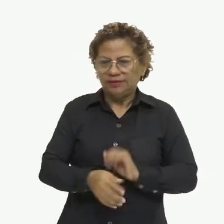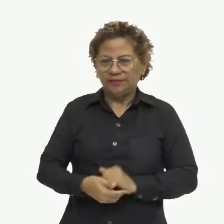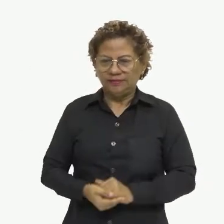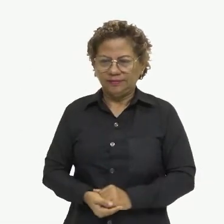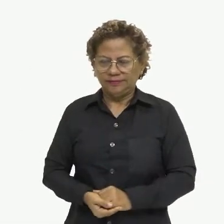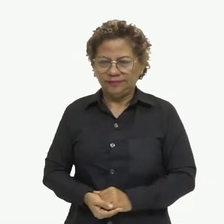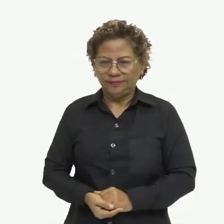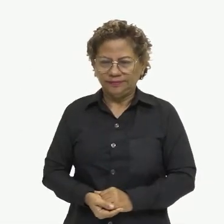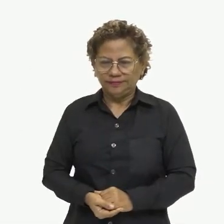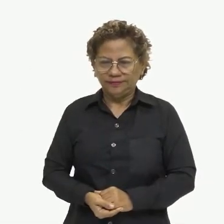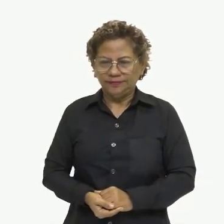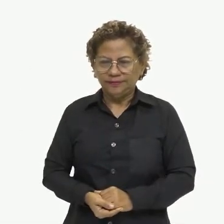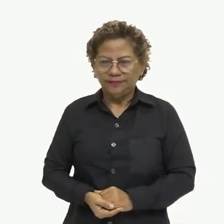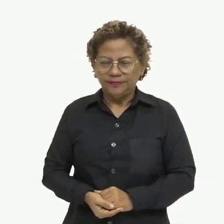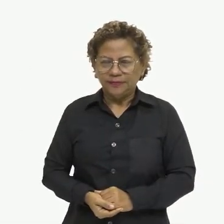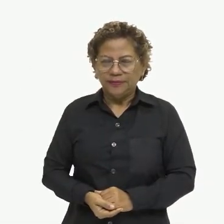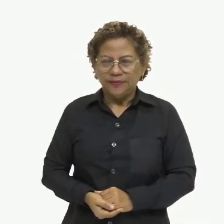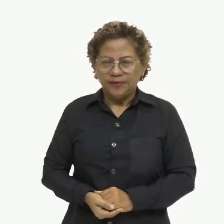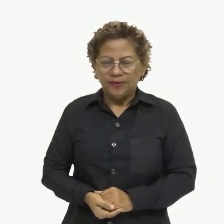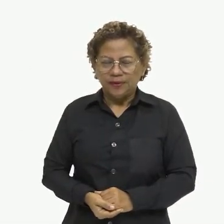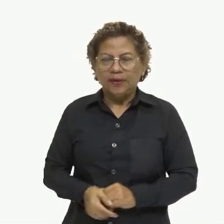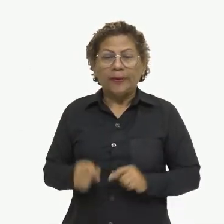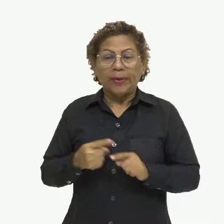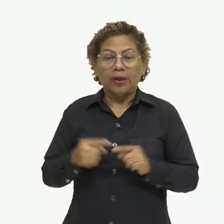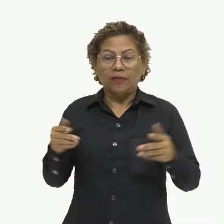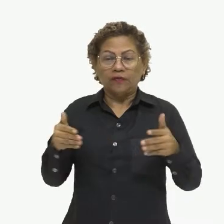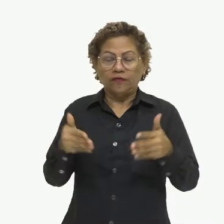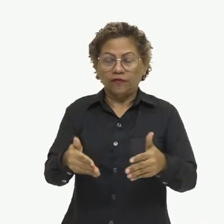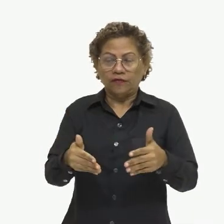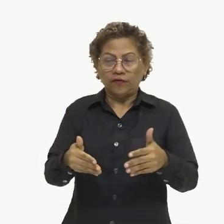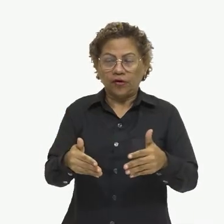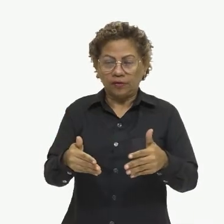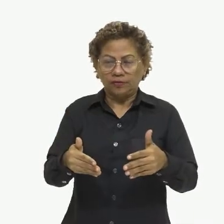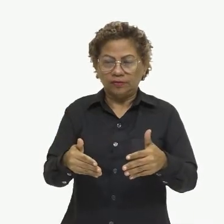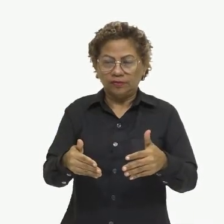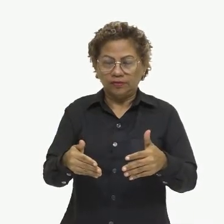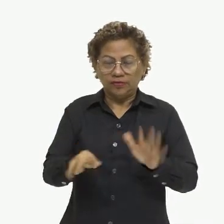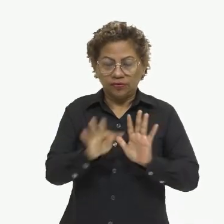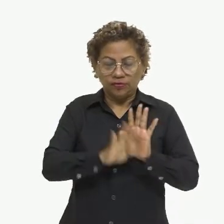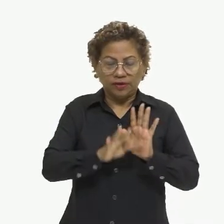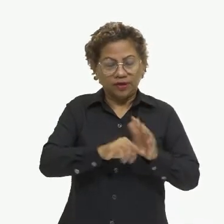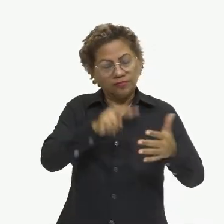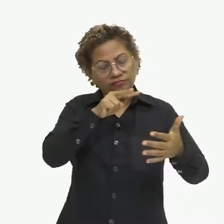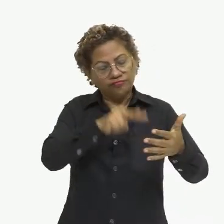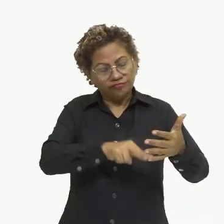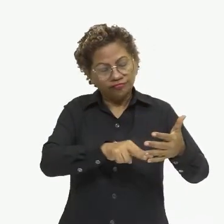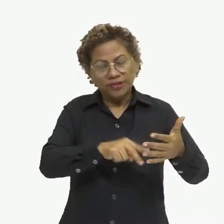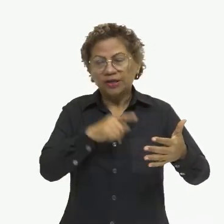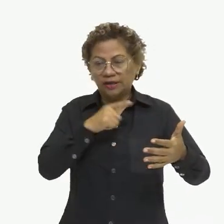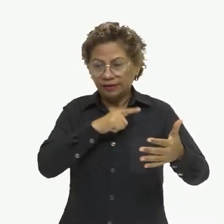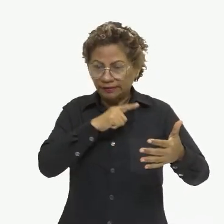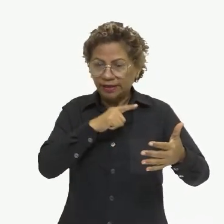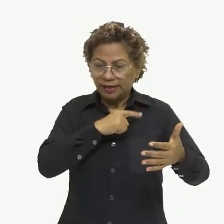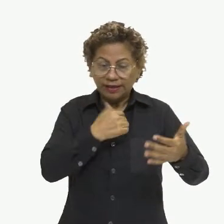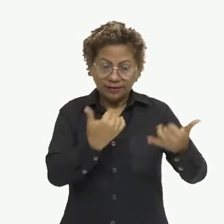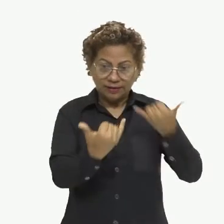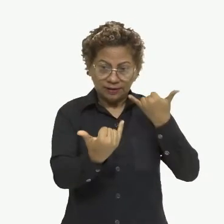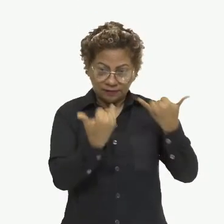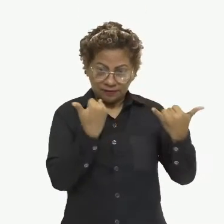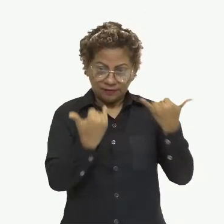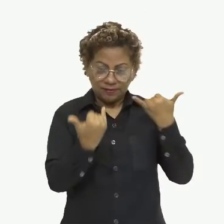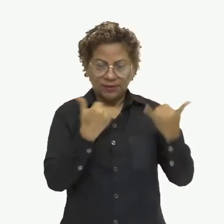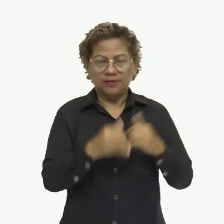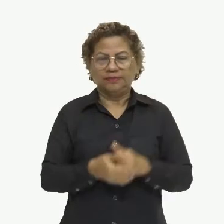mensagem, né? Já que o foco da função referencial é trazer uma informação. Então, aqui você